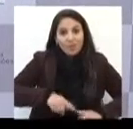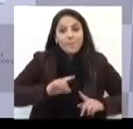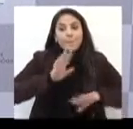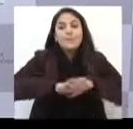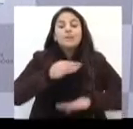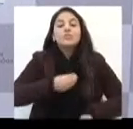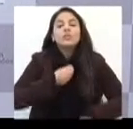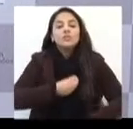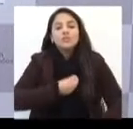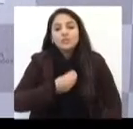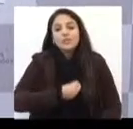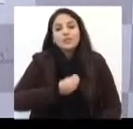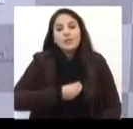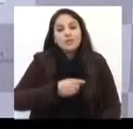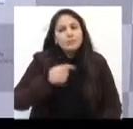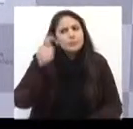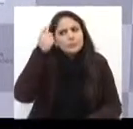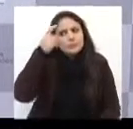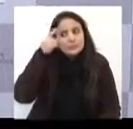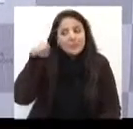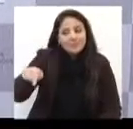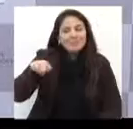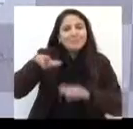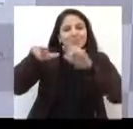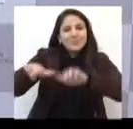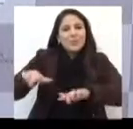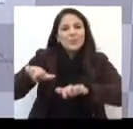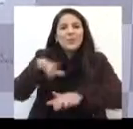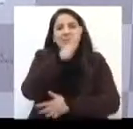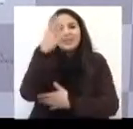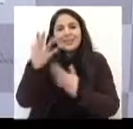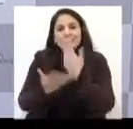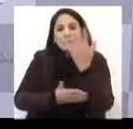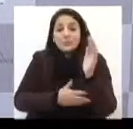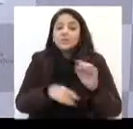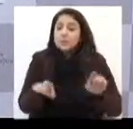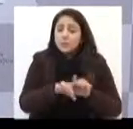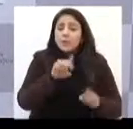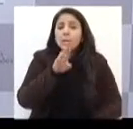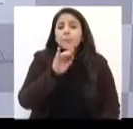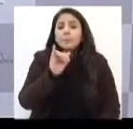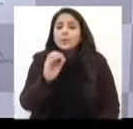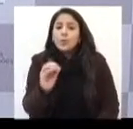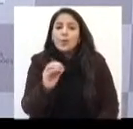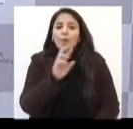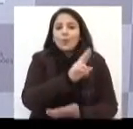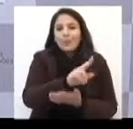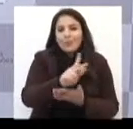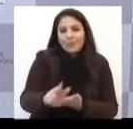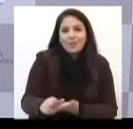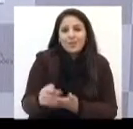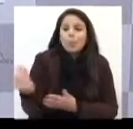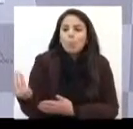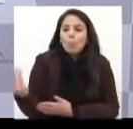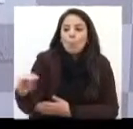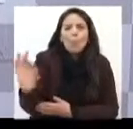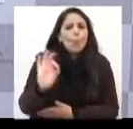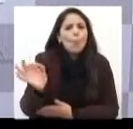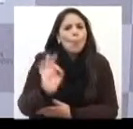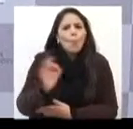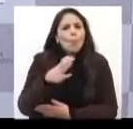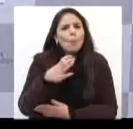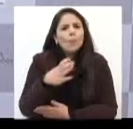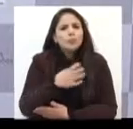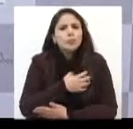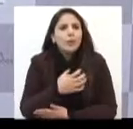que pensar em preservar a natureza com toda a sua biodiversidade. E pensar na biodiversidade é não colocar